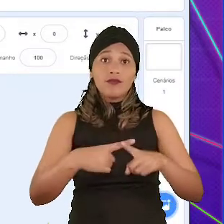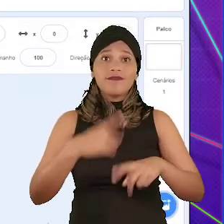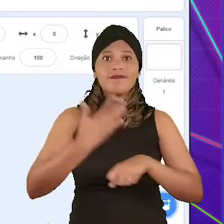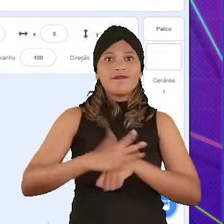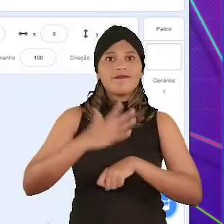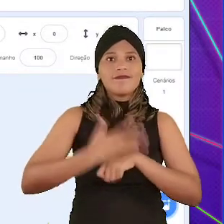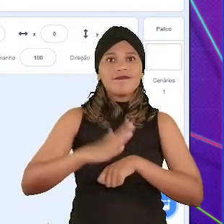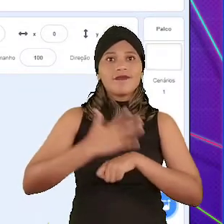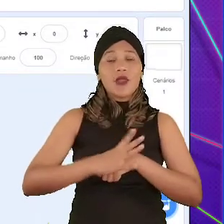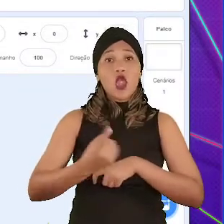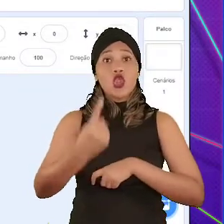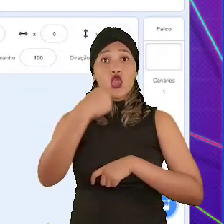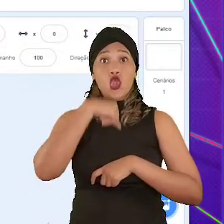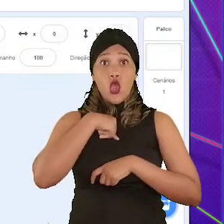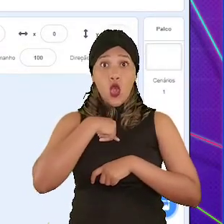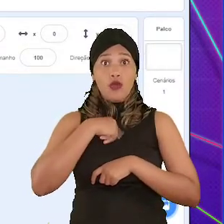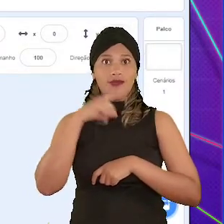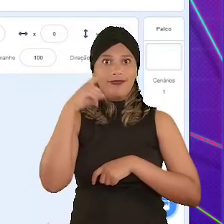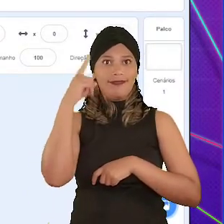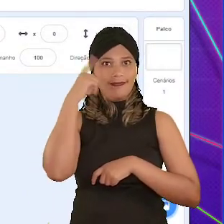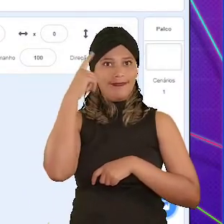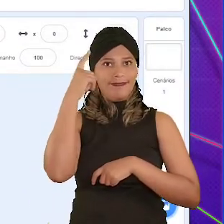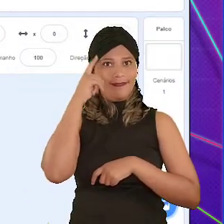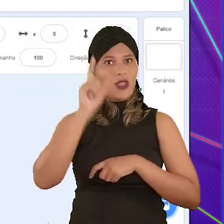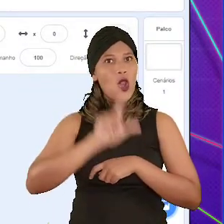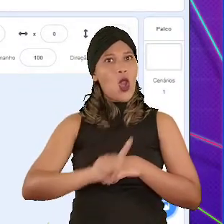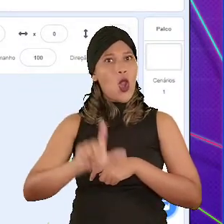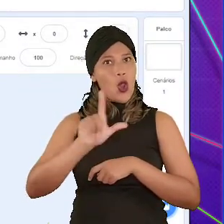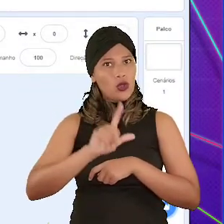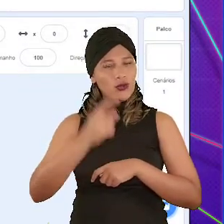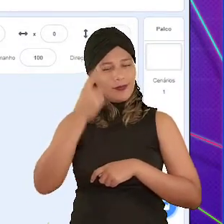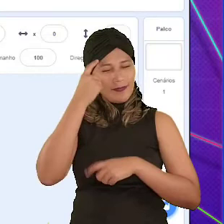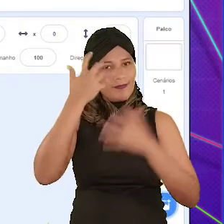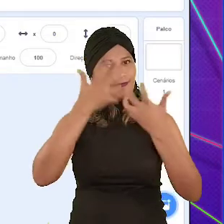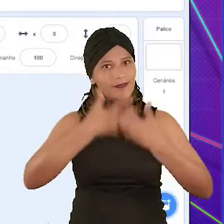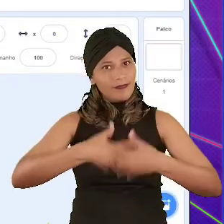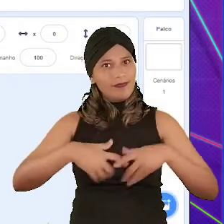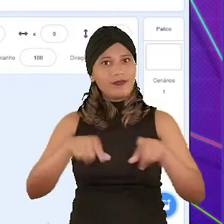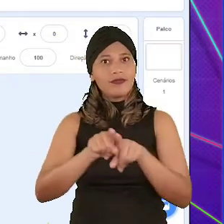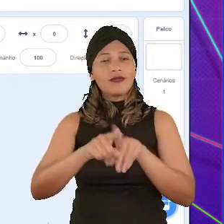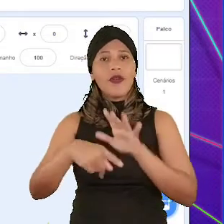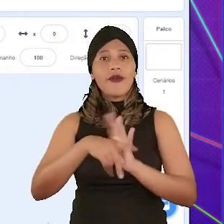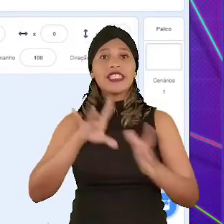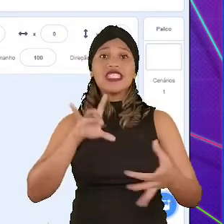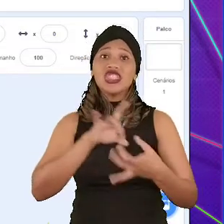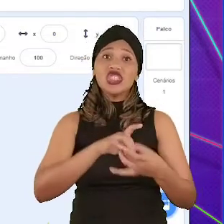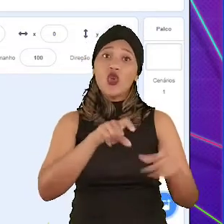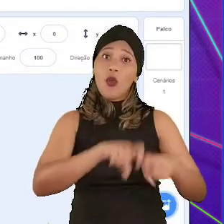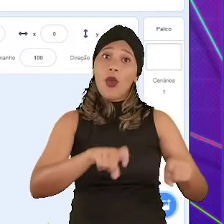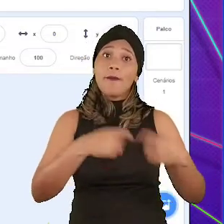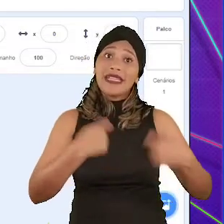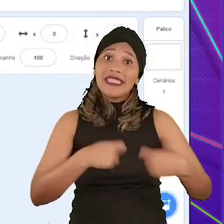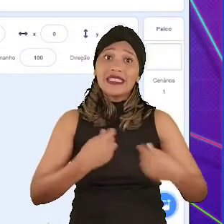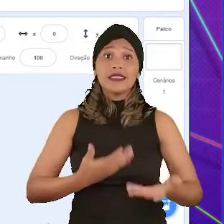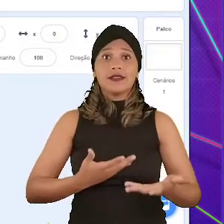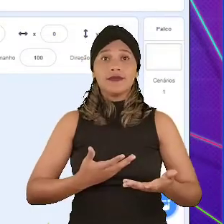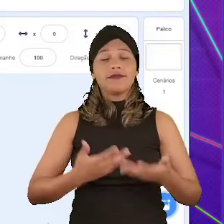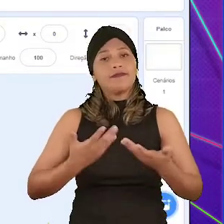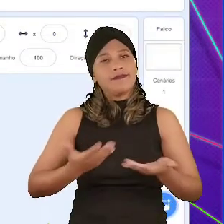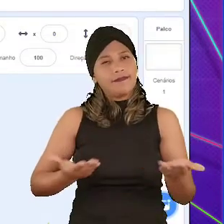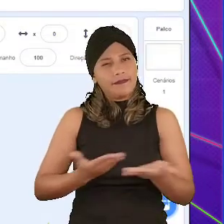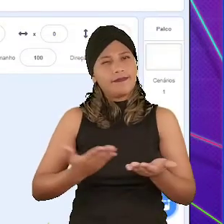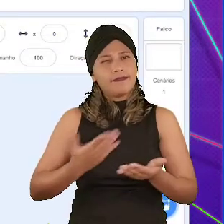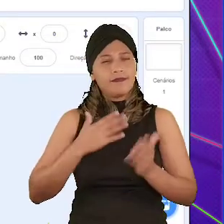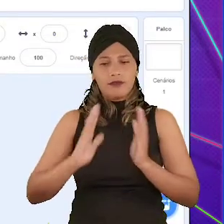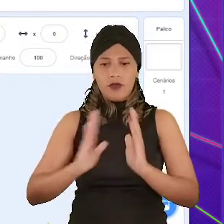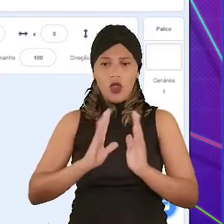porque isso vai treinar o nosso pensamento lógico e isso ajuda muito a criação de um algoritmo que faça sentido para o nosso computador